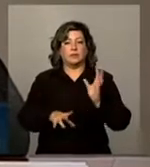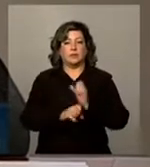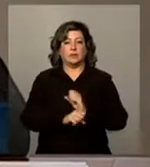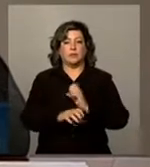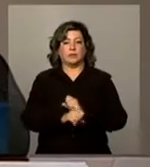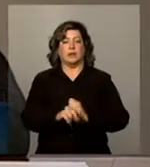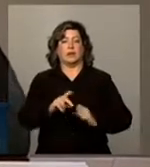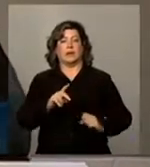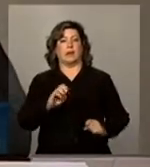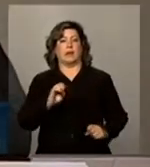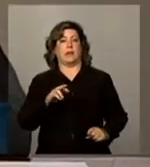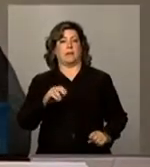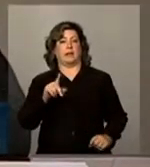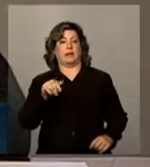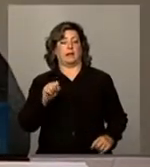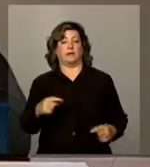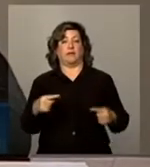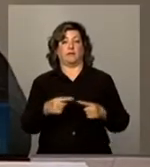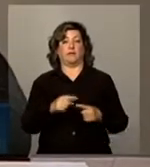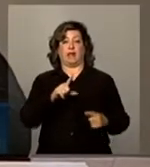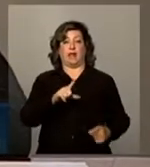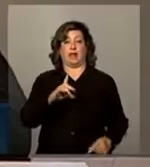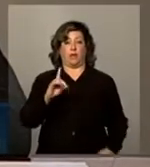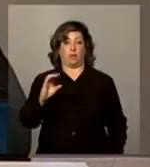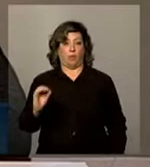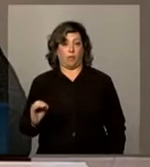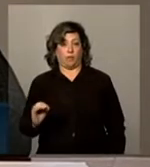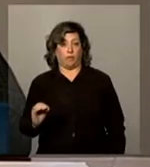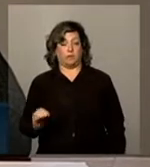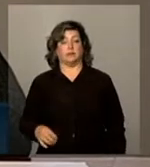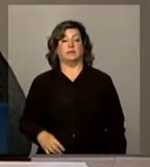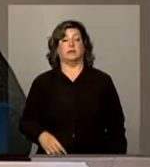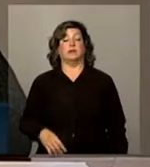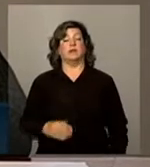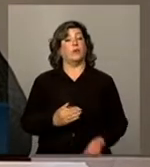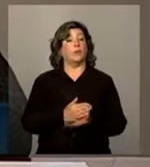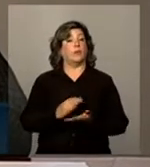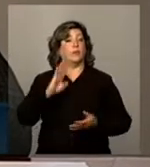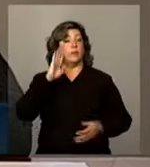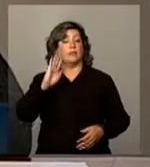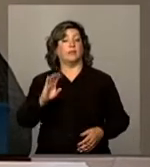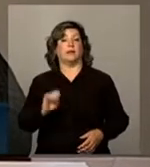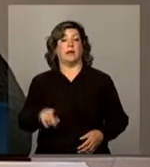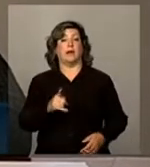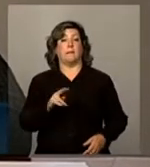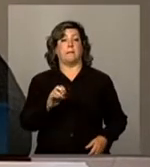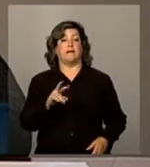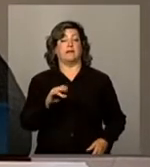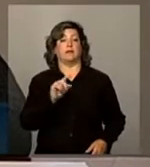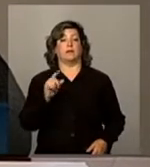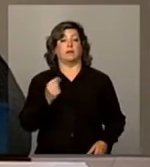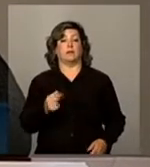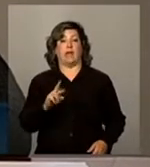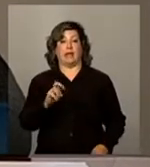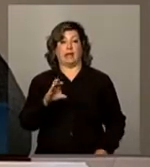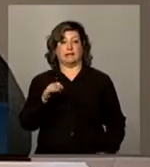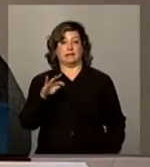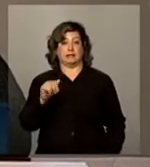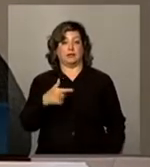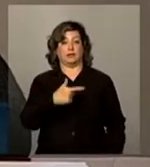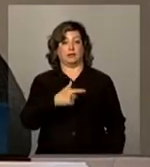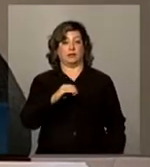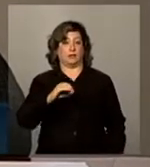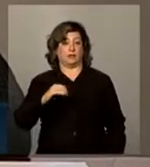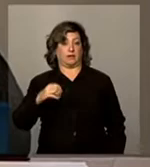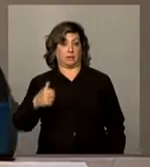emendas impositivas, segundo a LDO, a partir da previsão da receita corrente líquida de